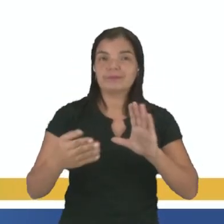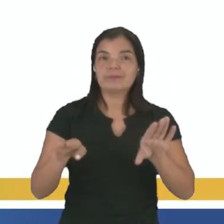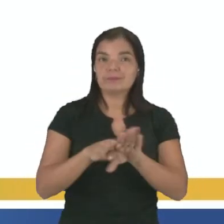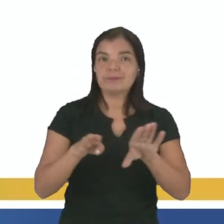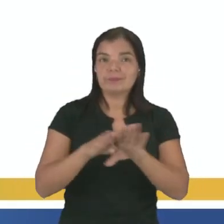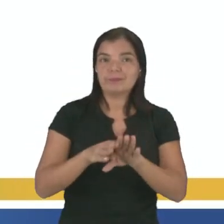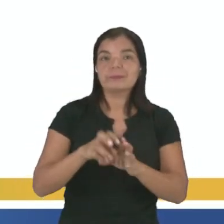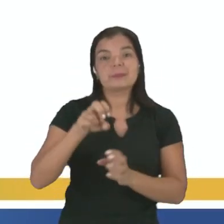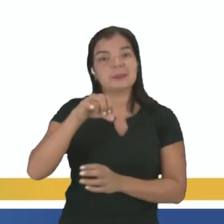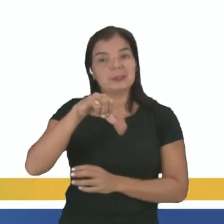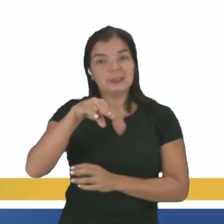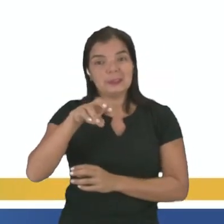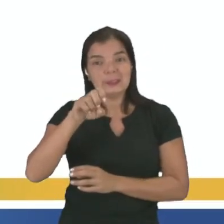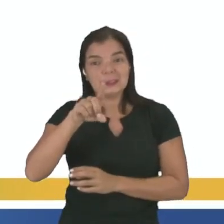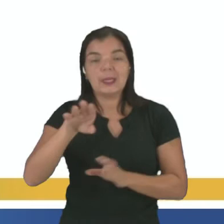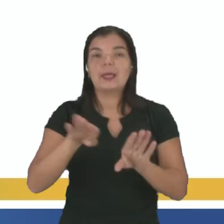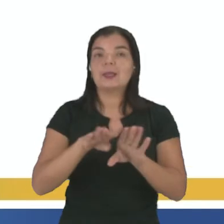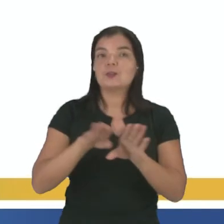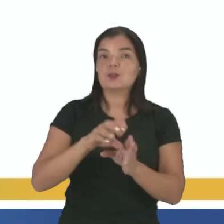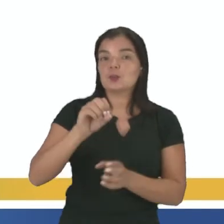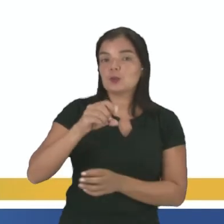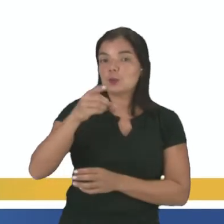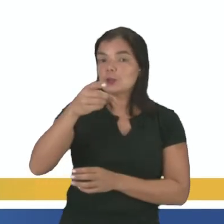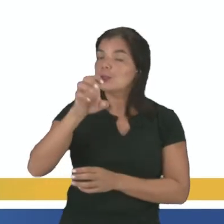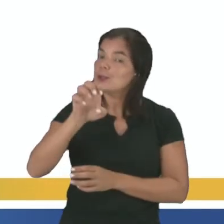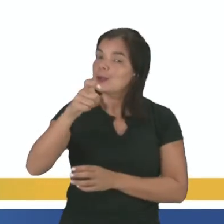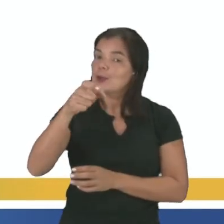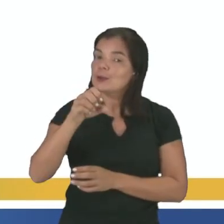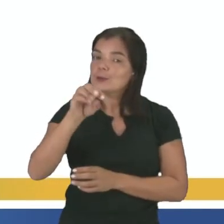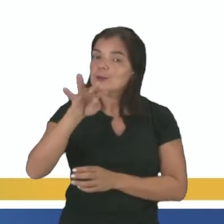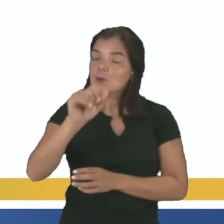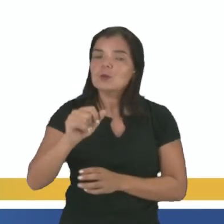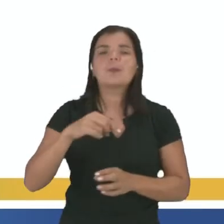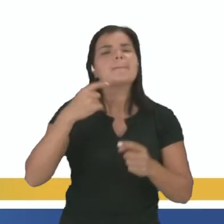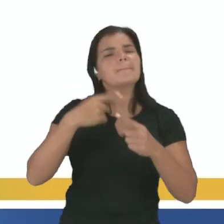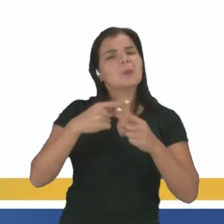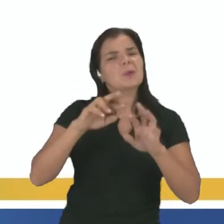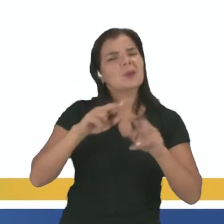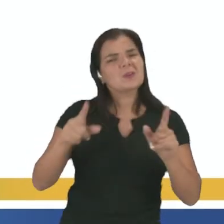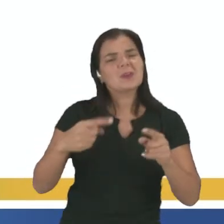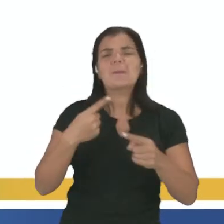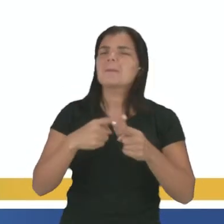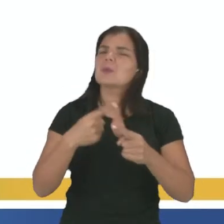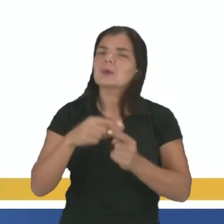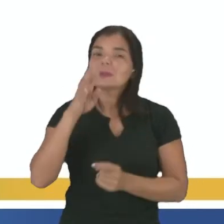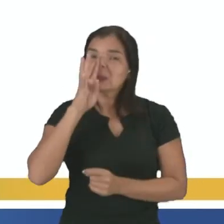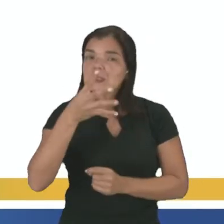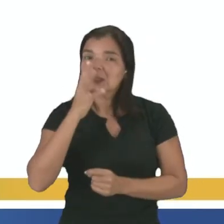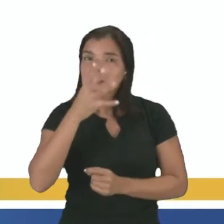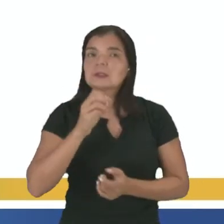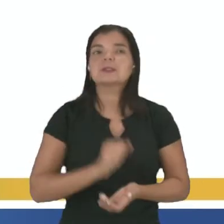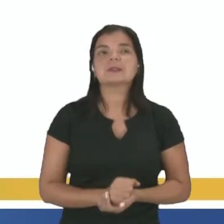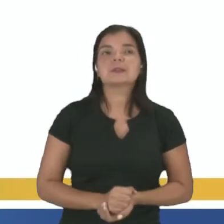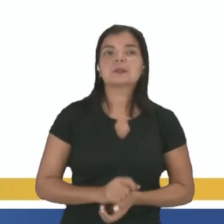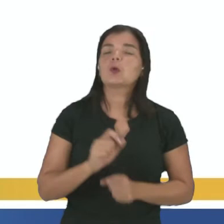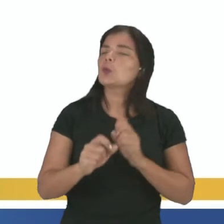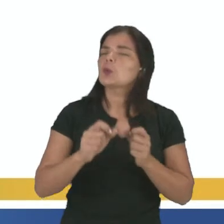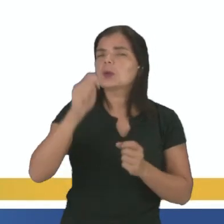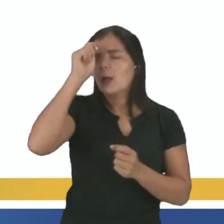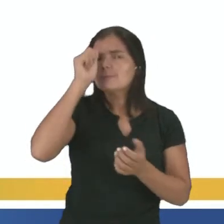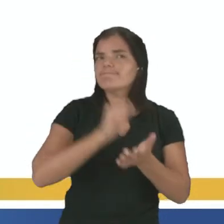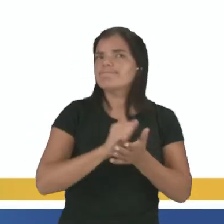inéditas, exóticas que tem naquele texto, por que ele é diferente, por que você está criticando, tá bom? O que a